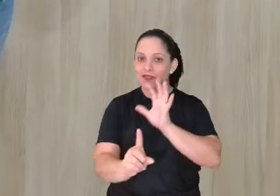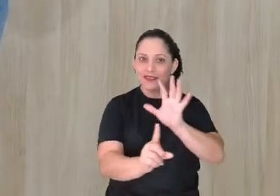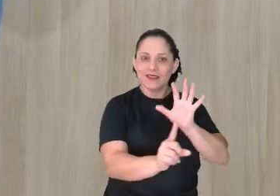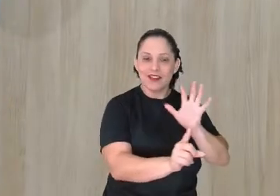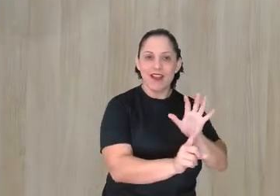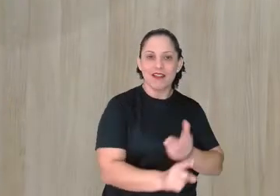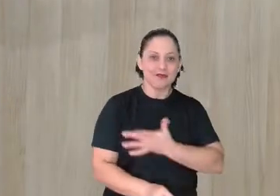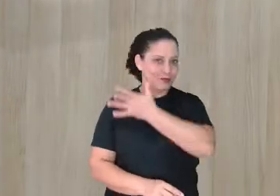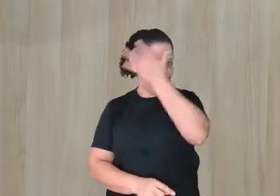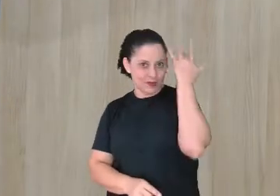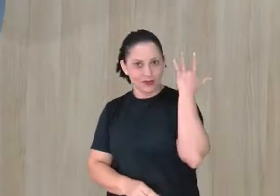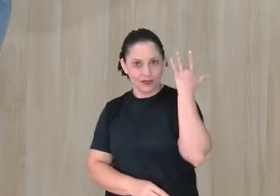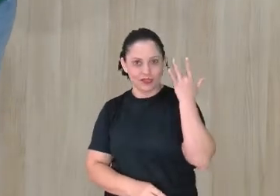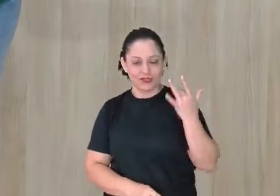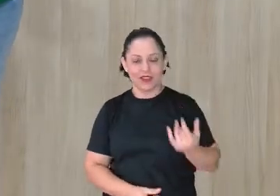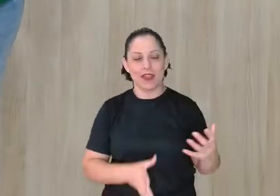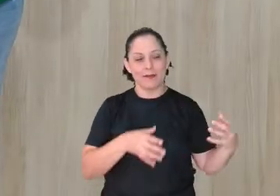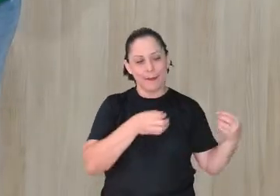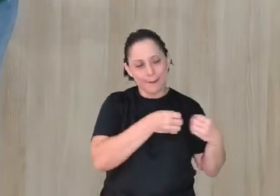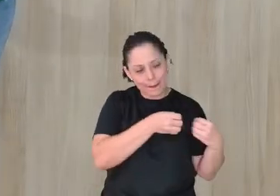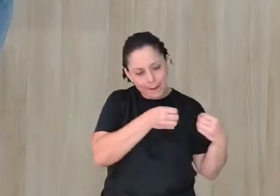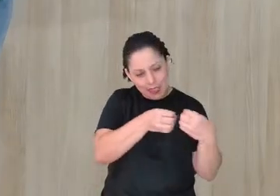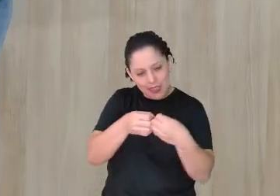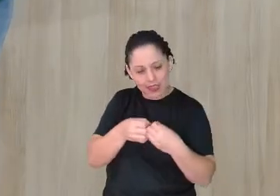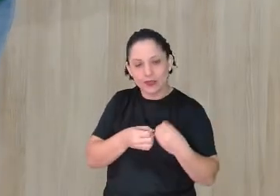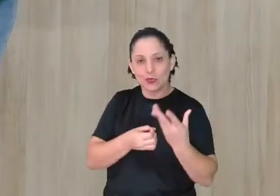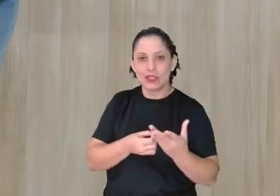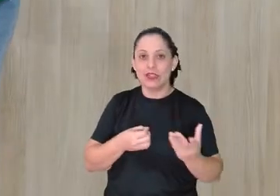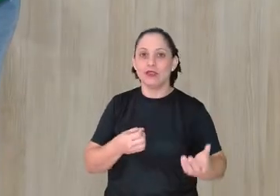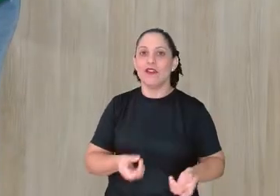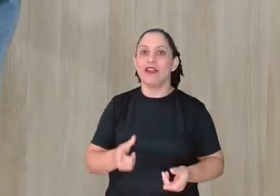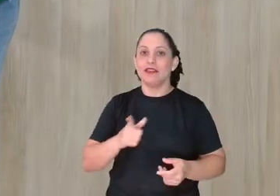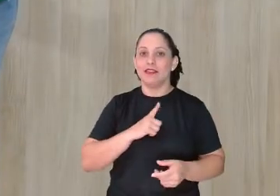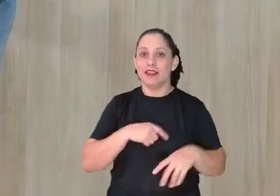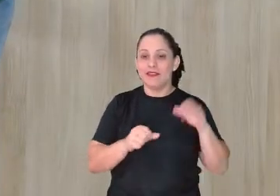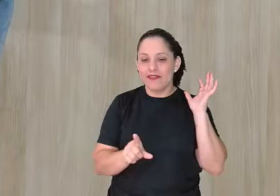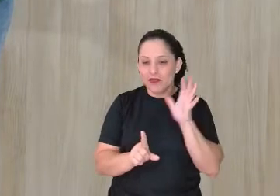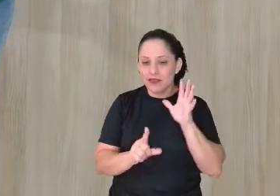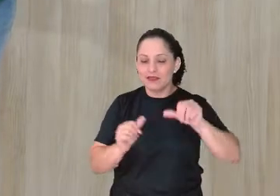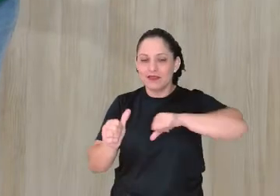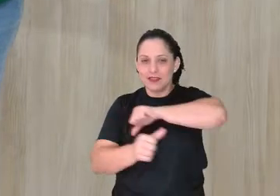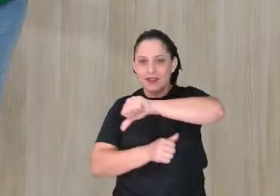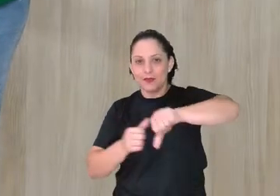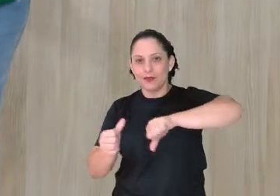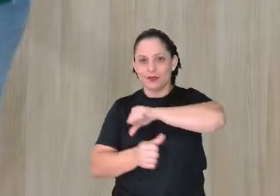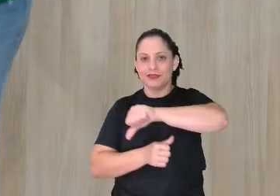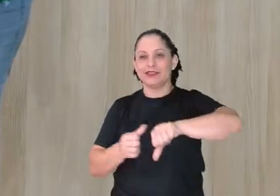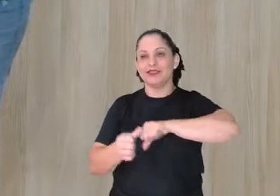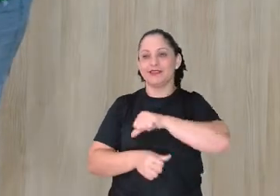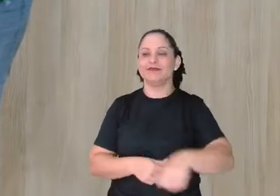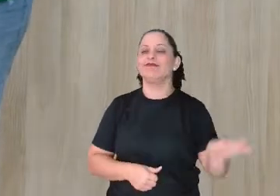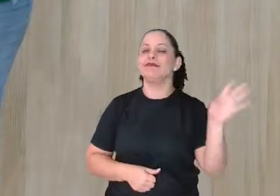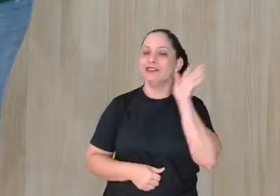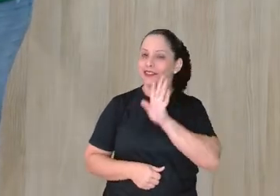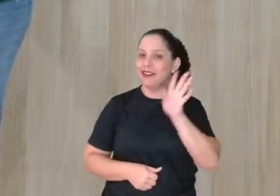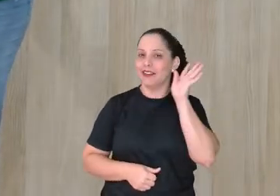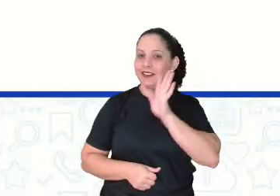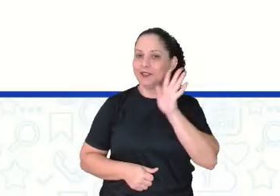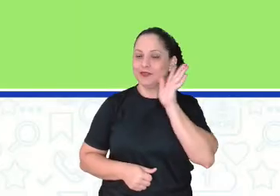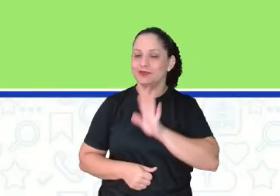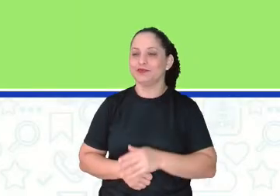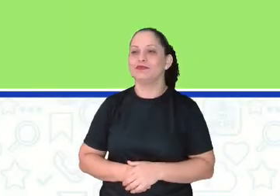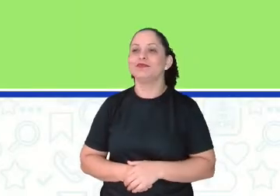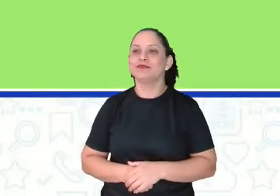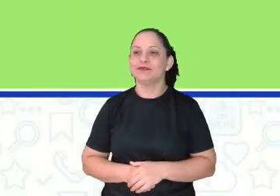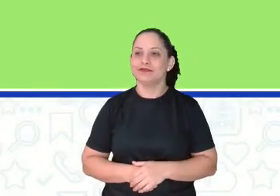vai virando, né, um processo gigantesco, né, de mudança e de sensibilização. Bacana isso, né? Isso. Então, entende-se